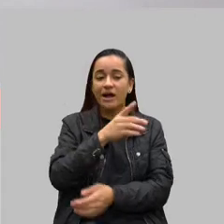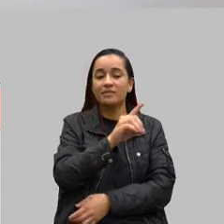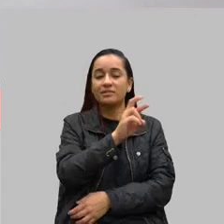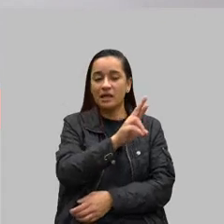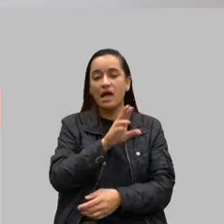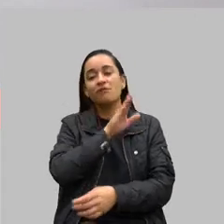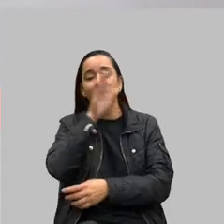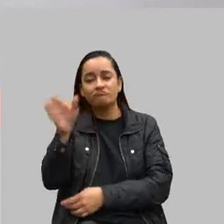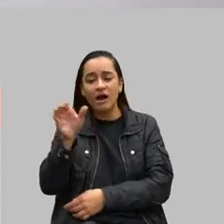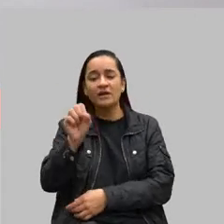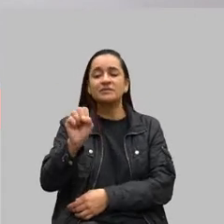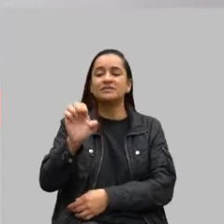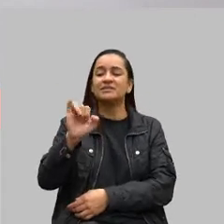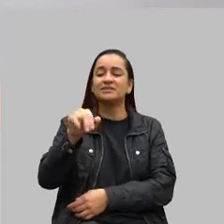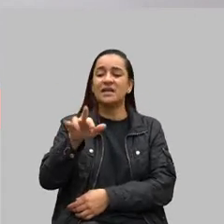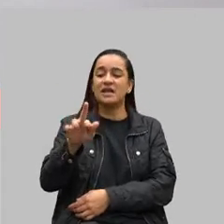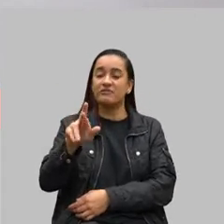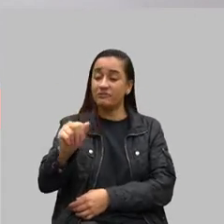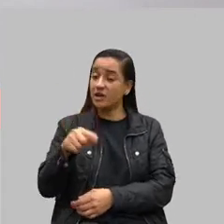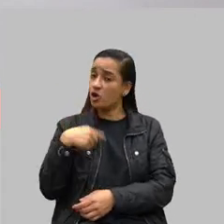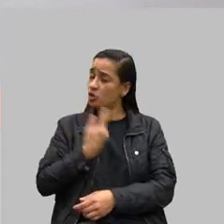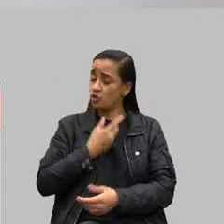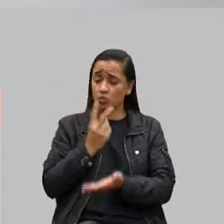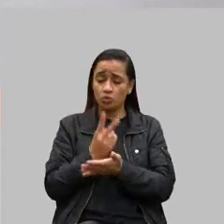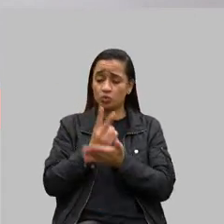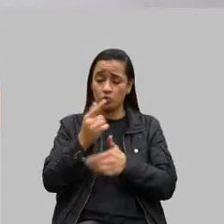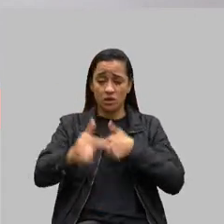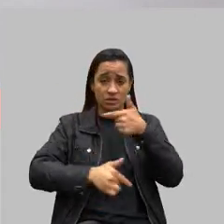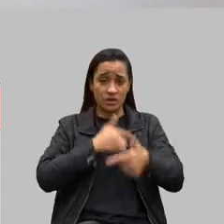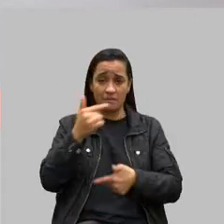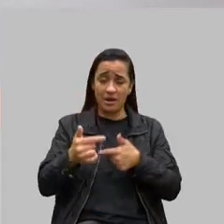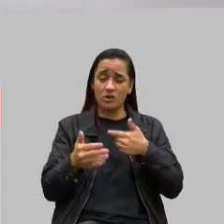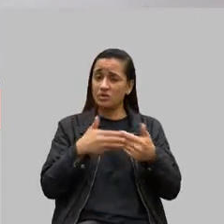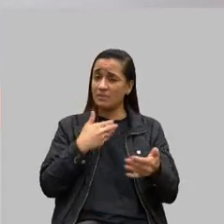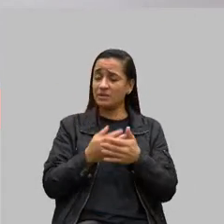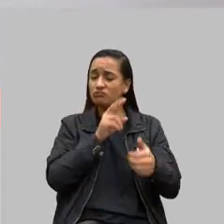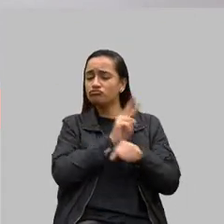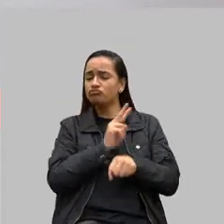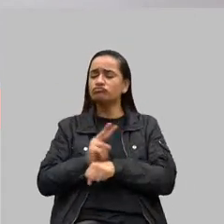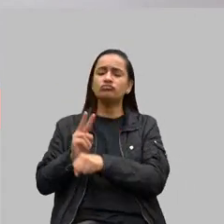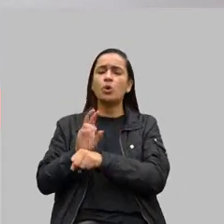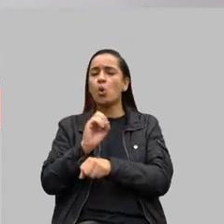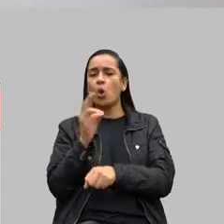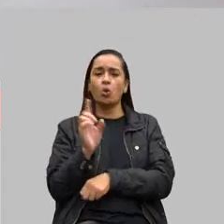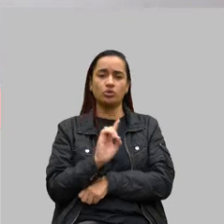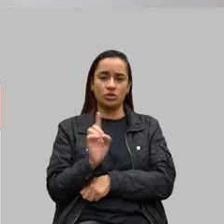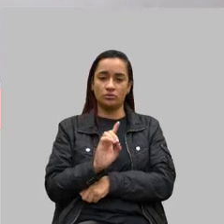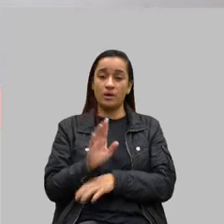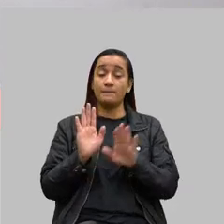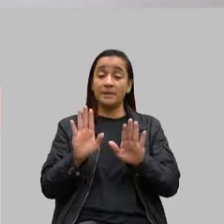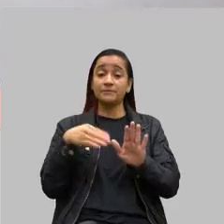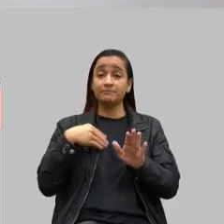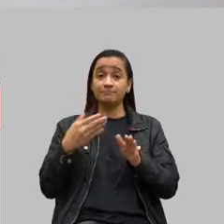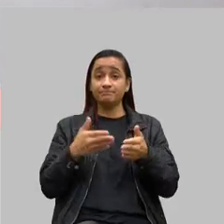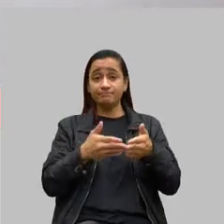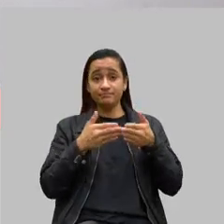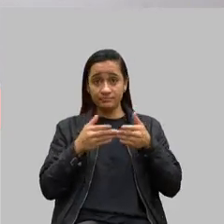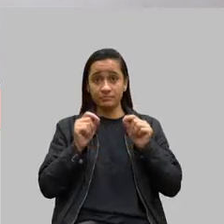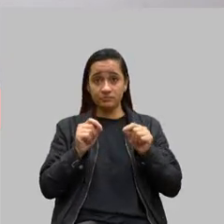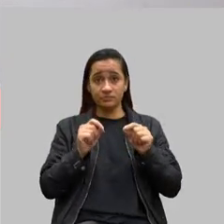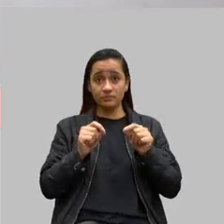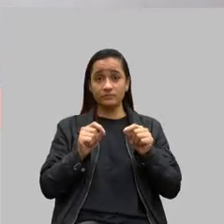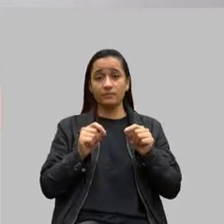vamos continuar presente independente fiscaliza ou não mas mais que os pedidos secretário Rodrigo eu queria deixar aqui o